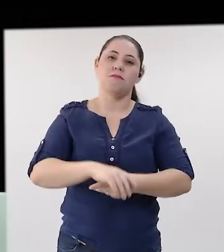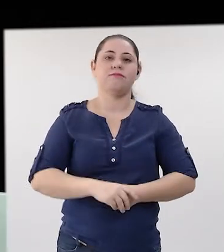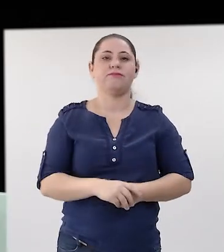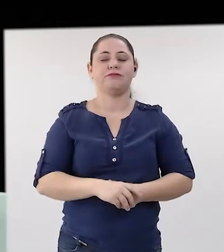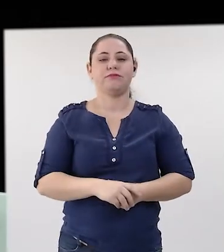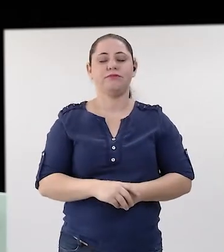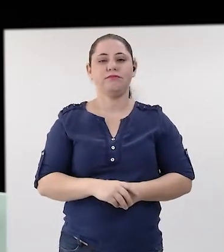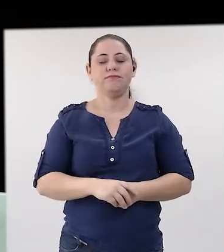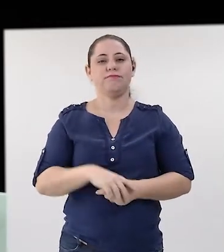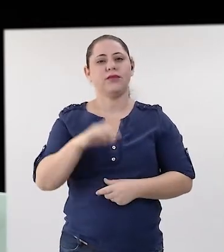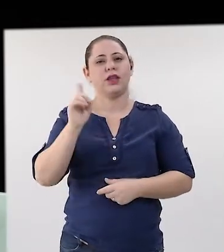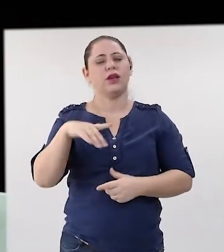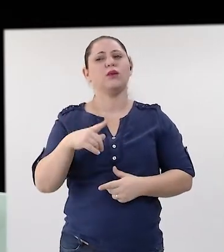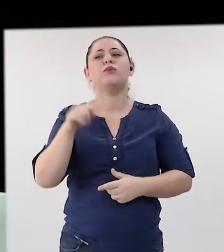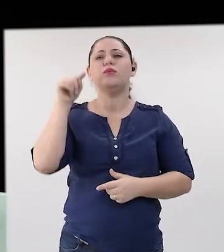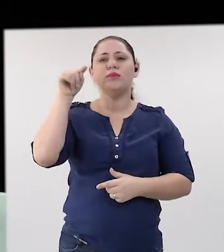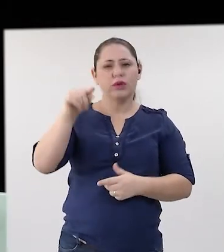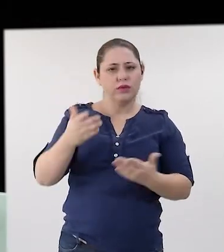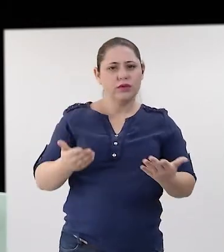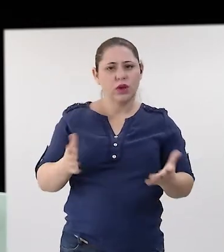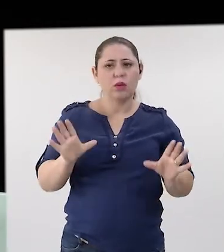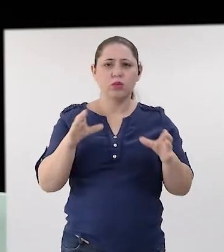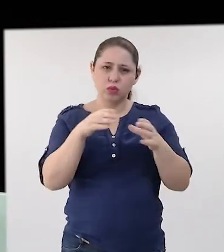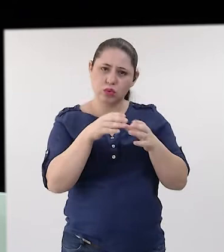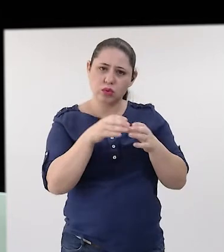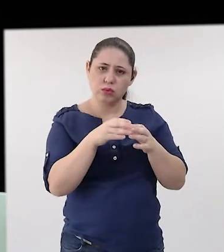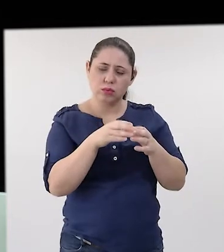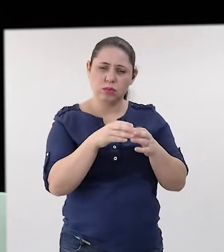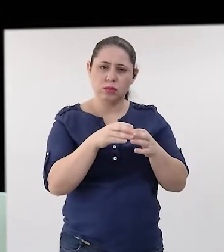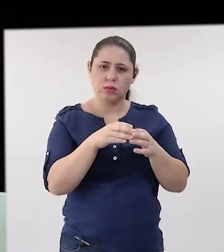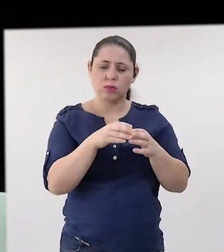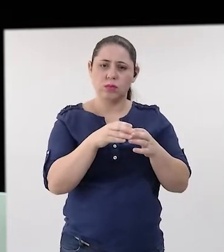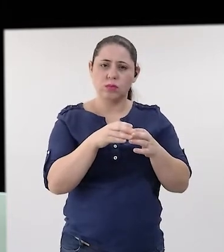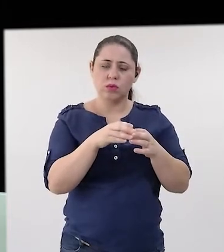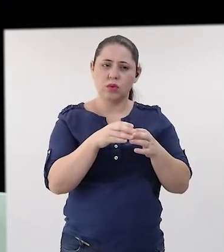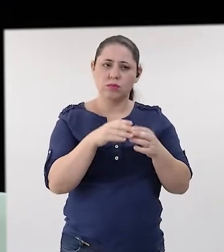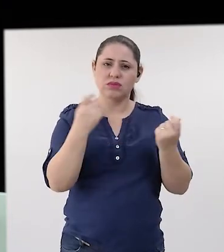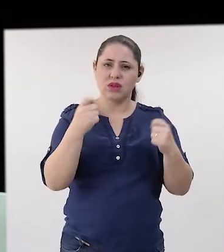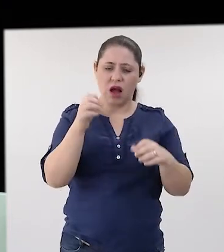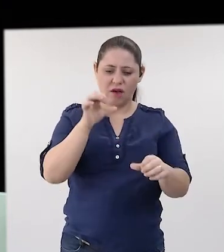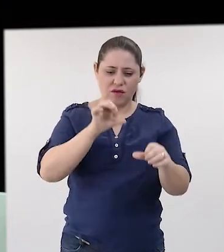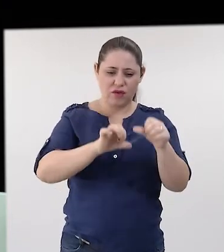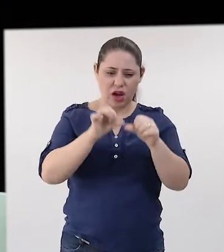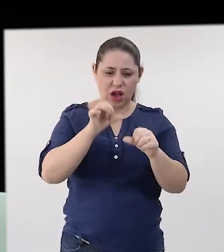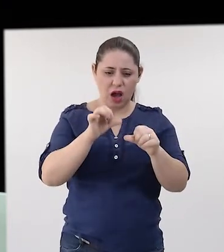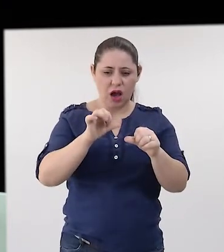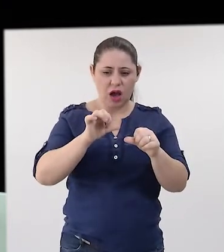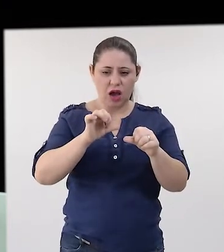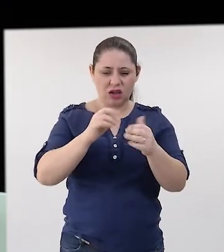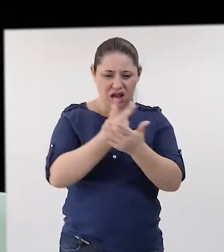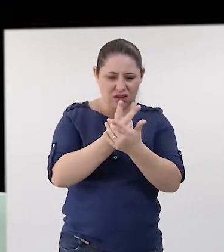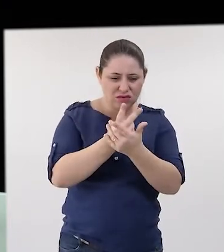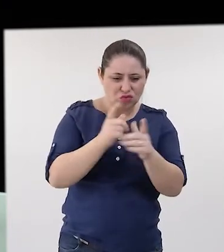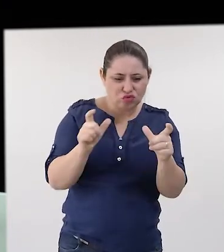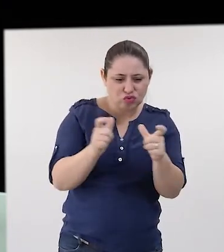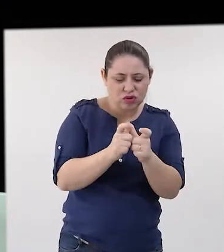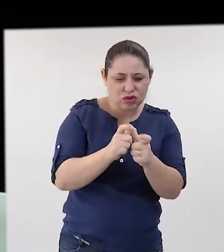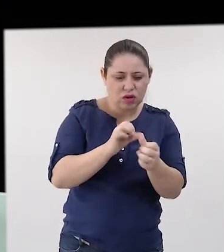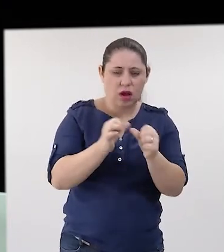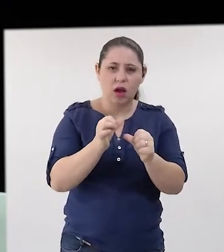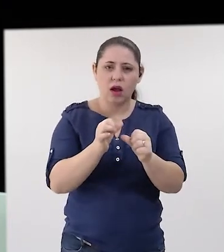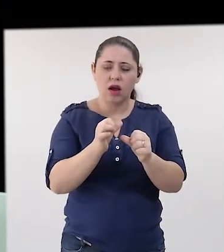não. Bom, para você, para o seu grupo, ter que reavaliar o